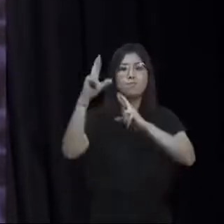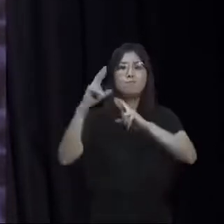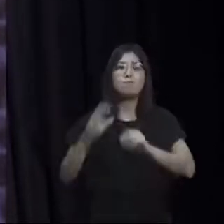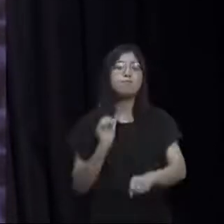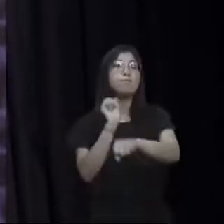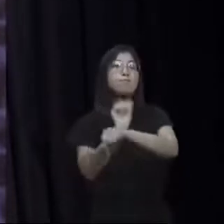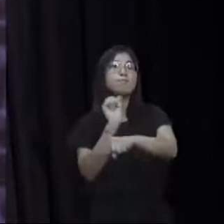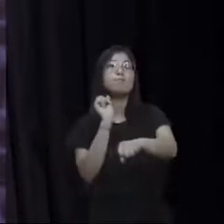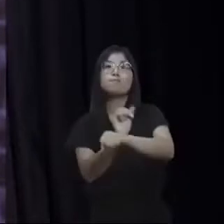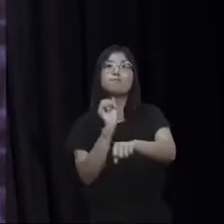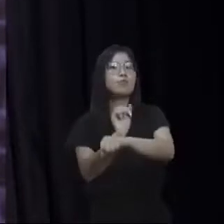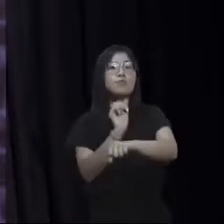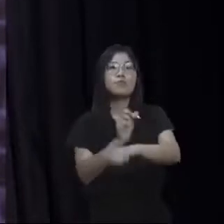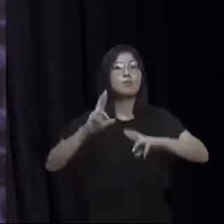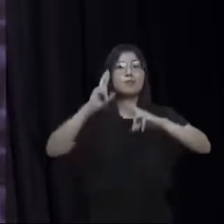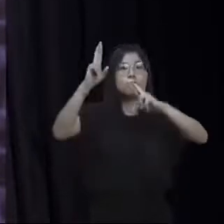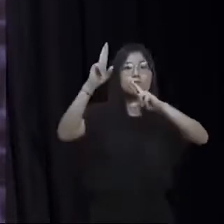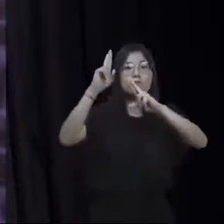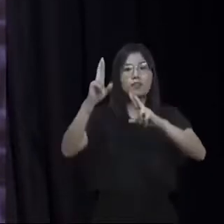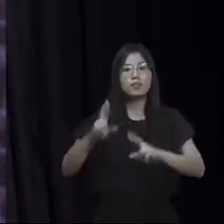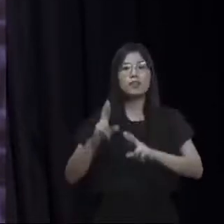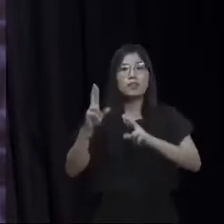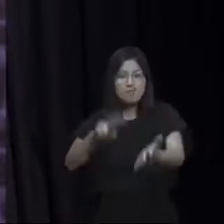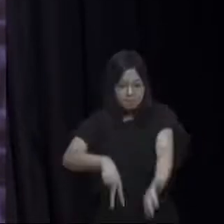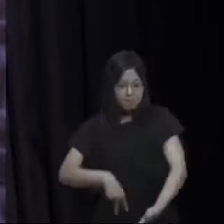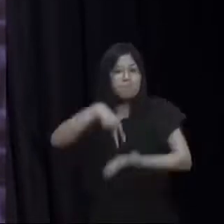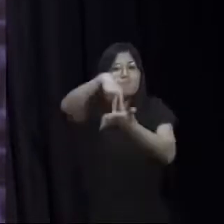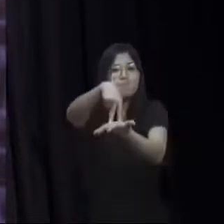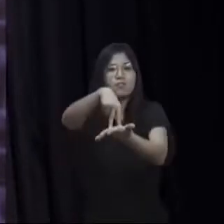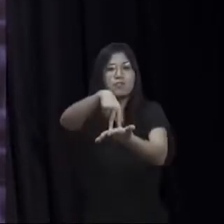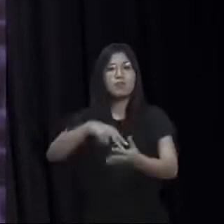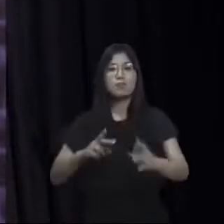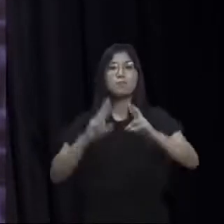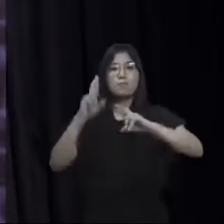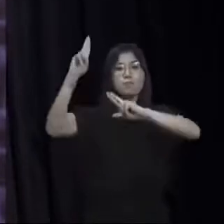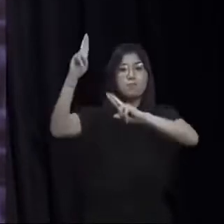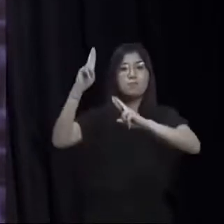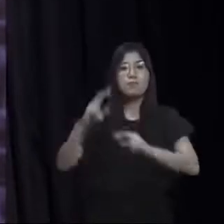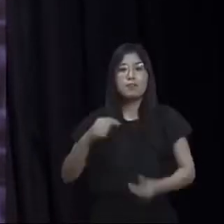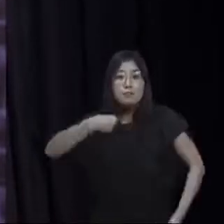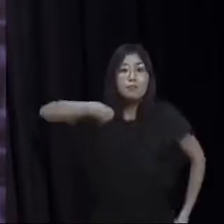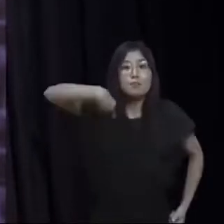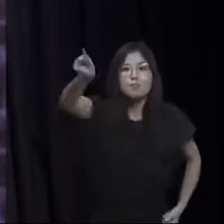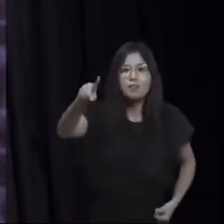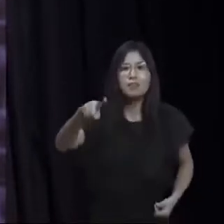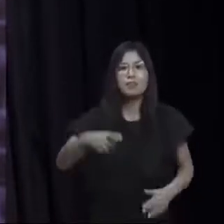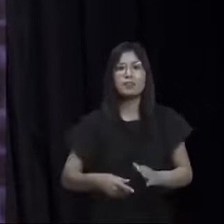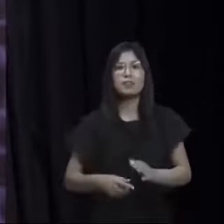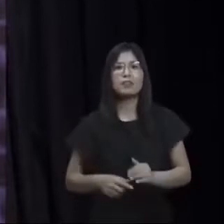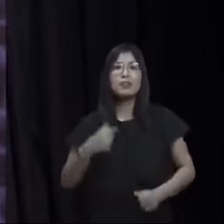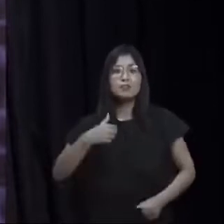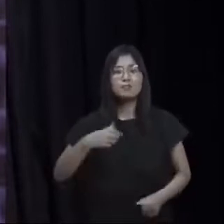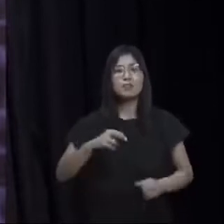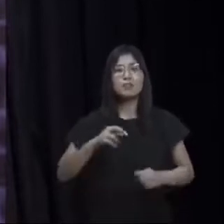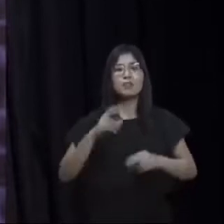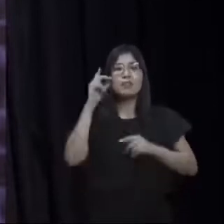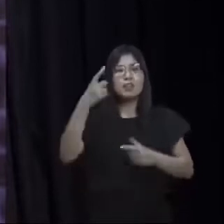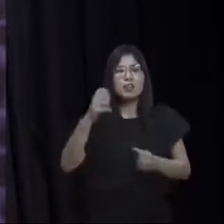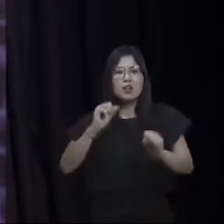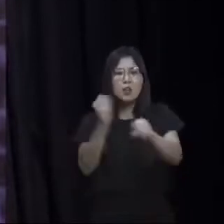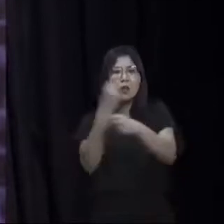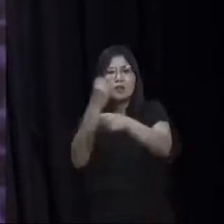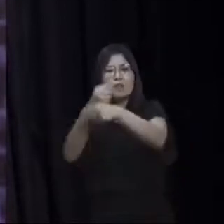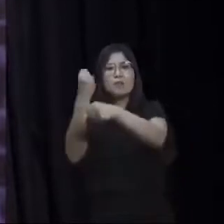espera. Esperançar é se levantar. Esperançar é ir atrás. Esperançar é